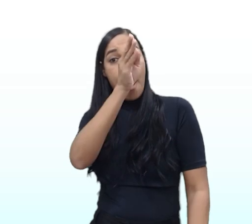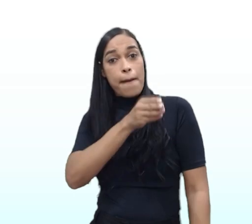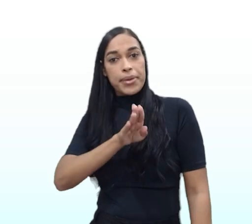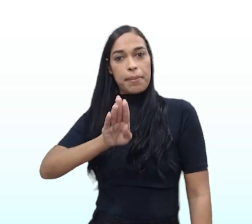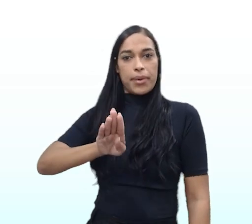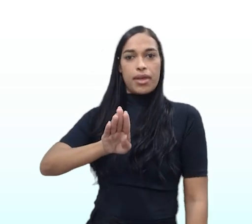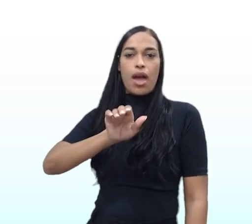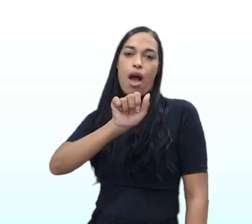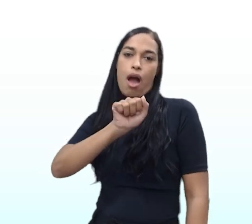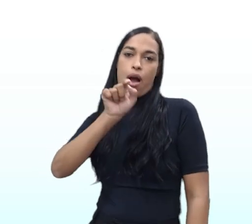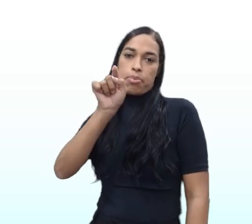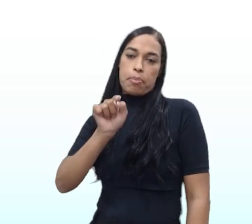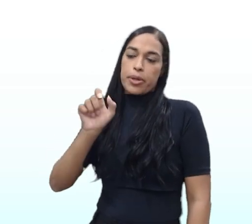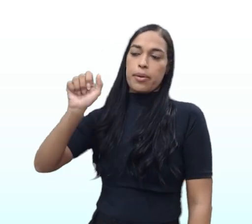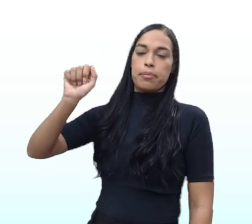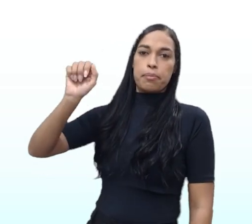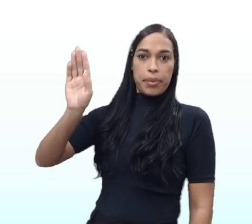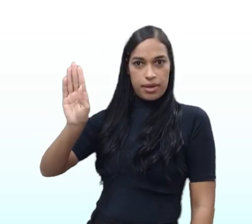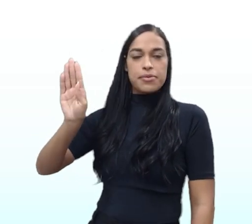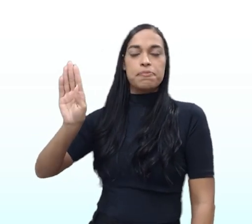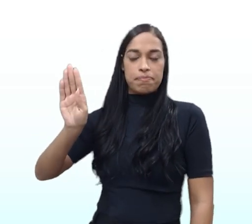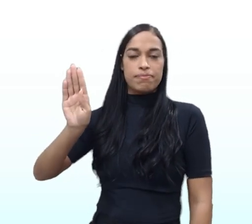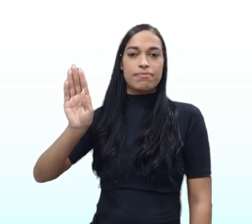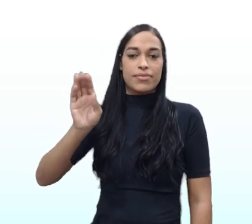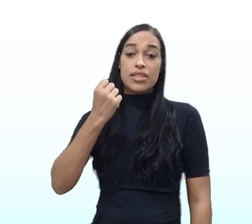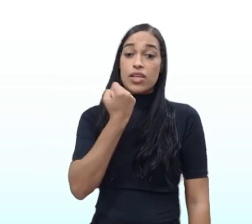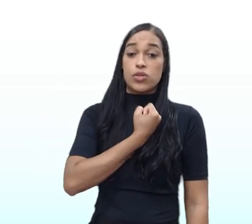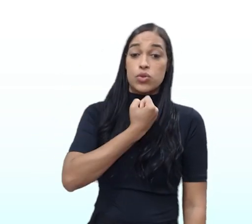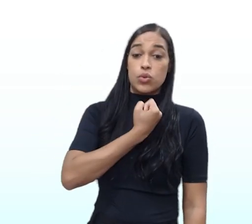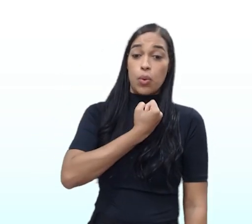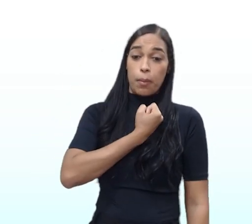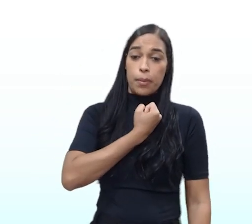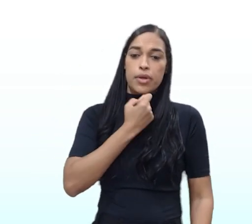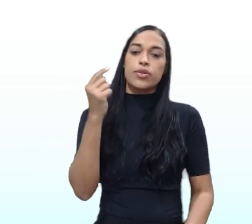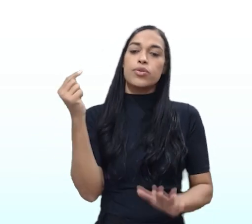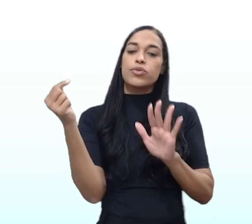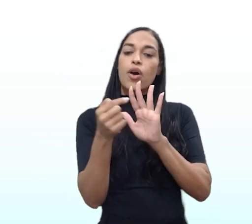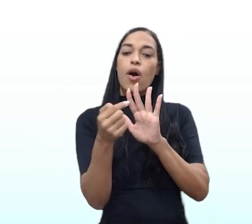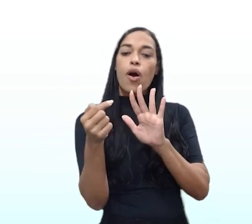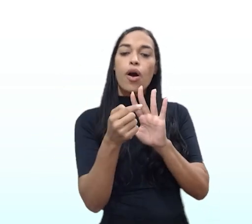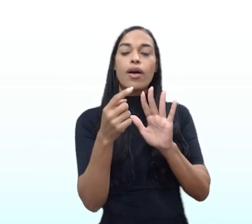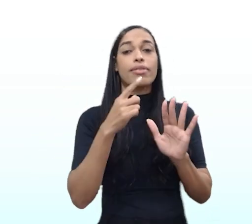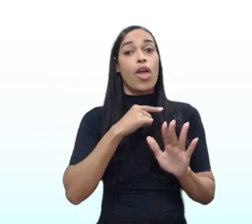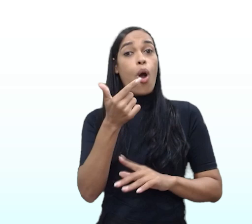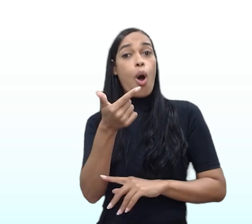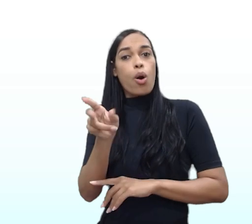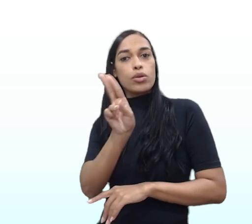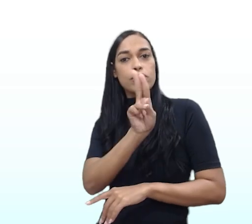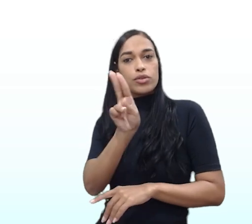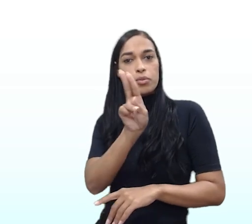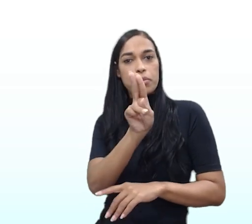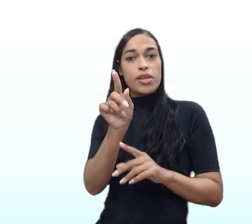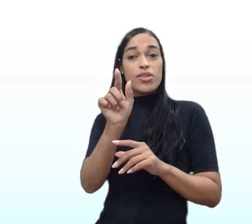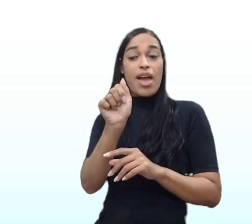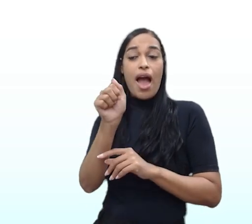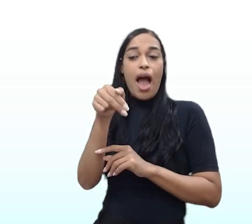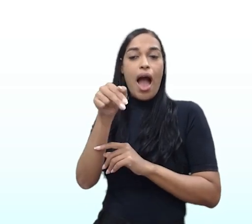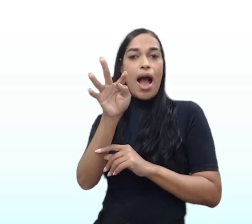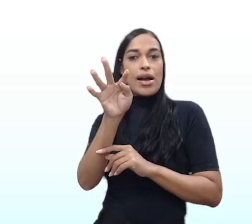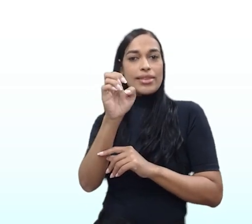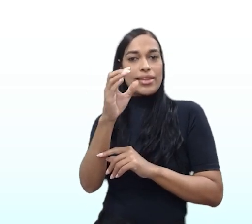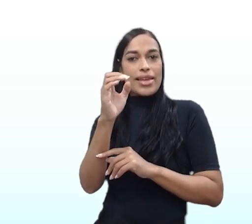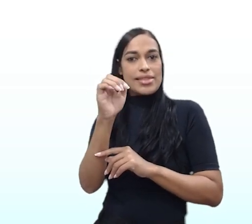B, ok? E esses números que nós temos sobre a razão, como eu falei para vocês, ó, tem outra nomenclatura, antecedente